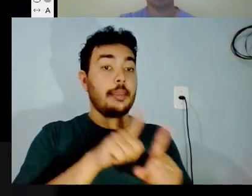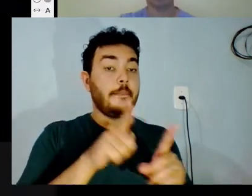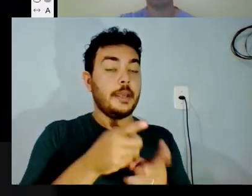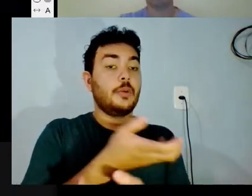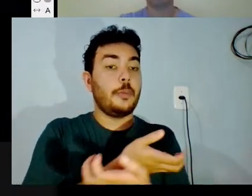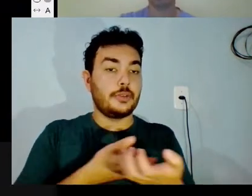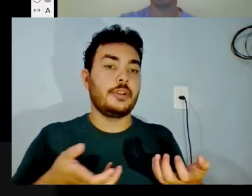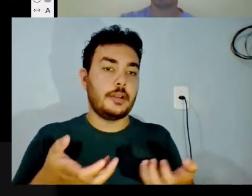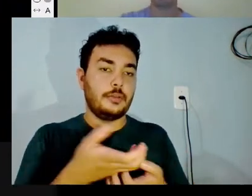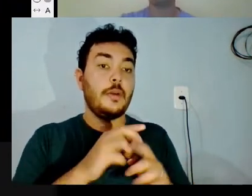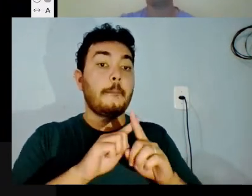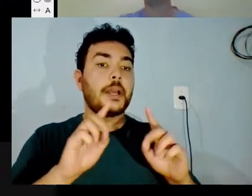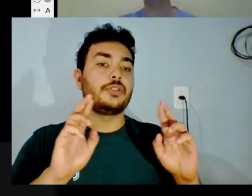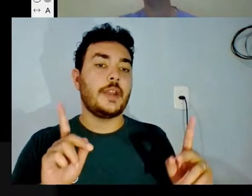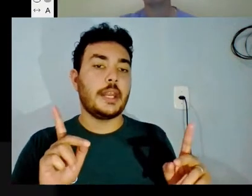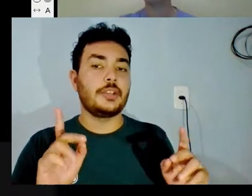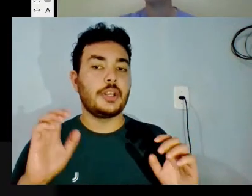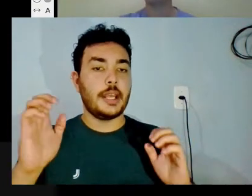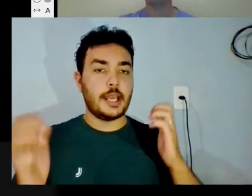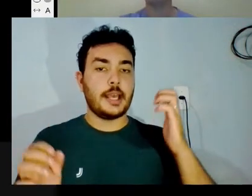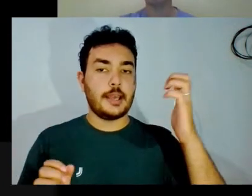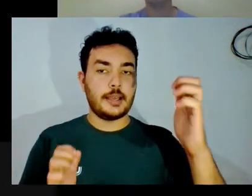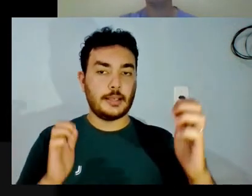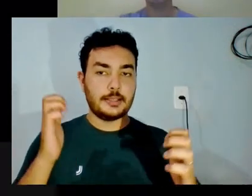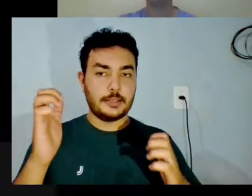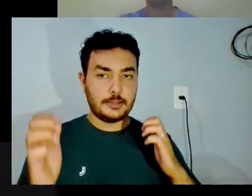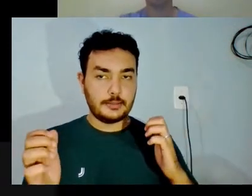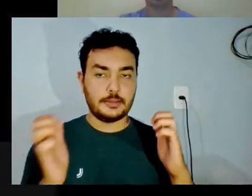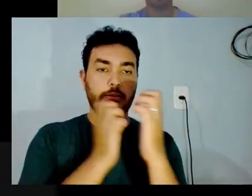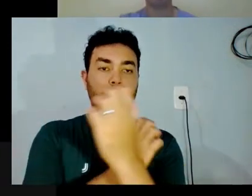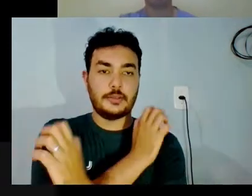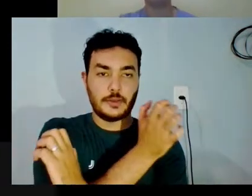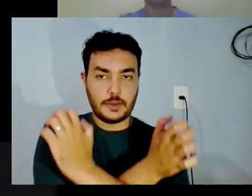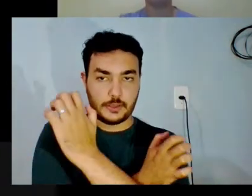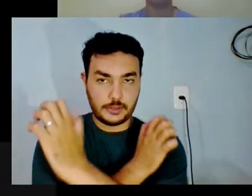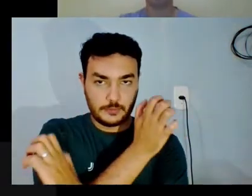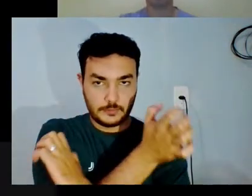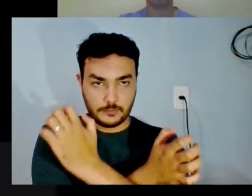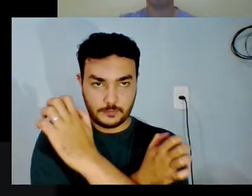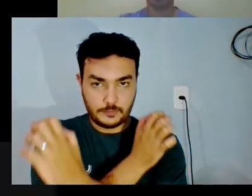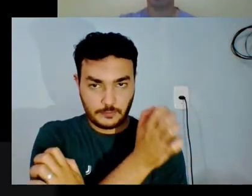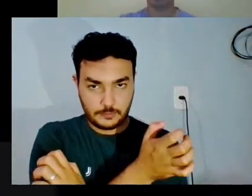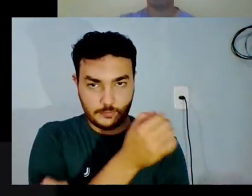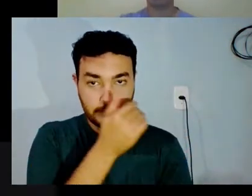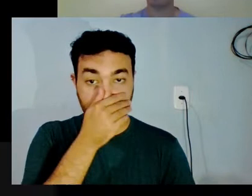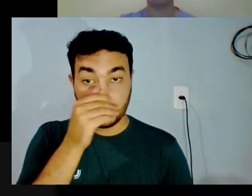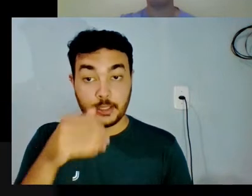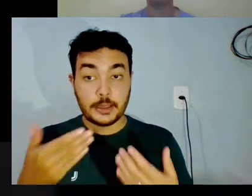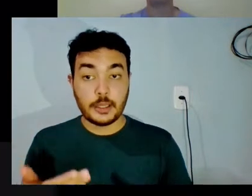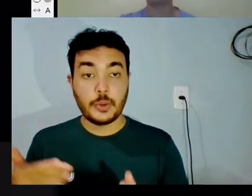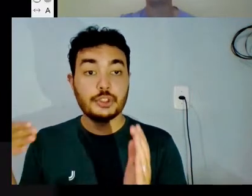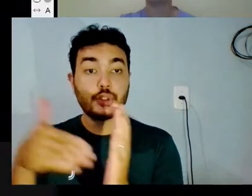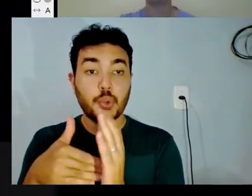que é o elétron 2 no átomo A e o elétron 1 no átomo B. Automaticamente, essas duas partes finais aqui, ó,